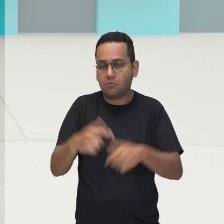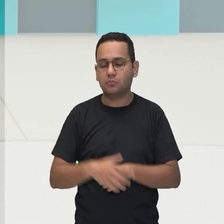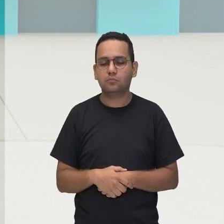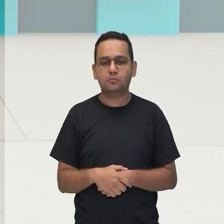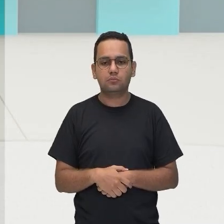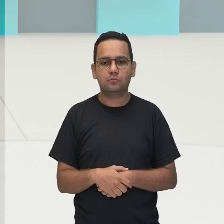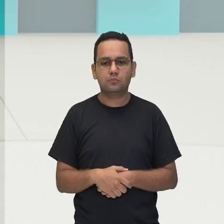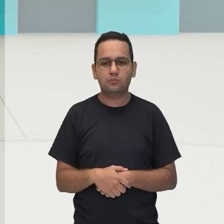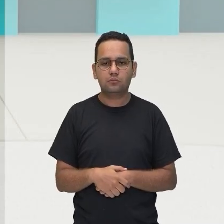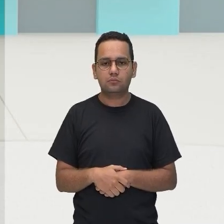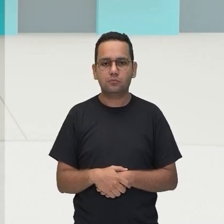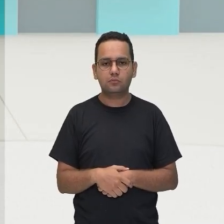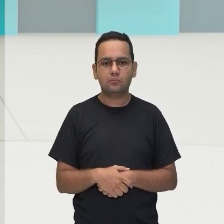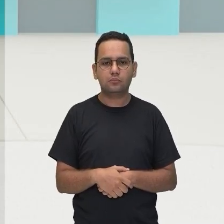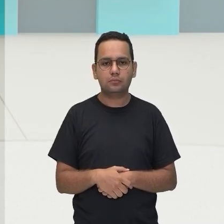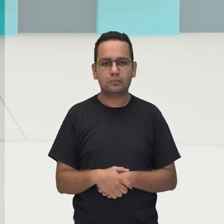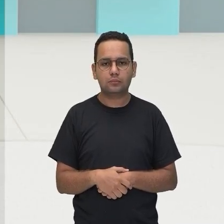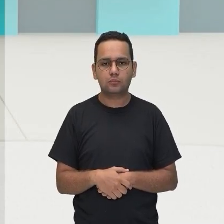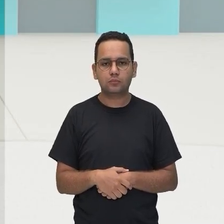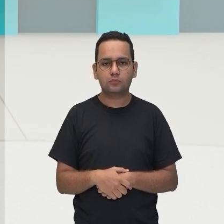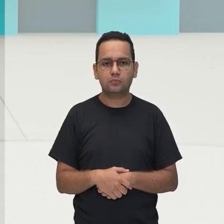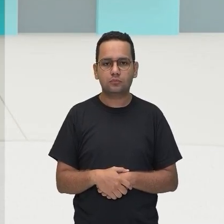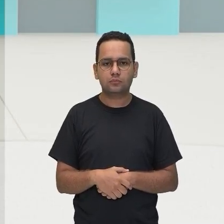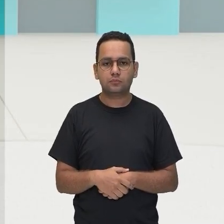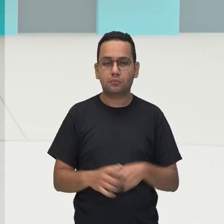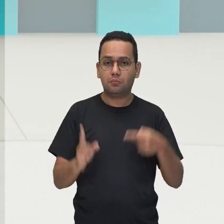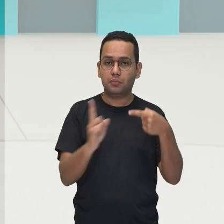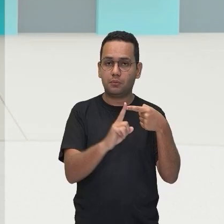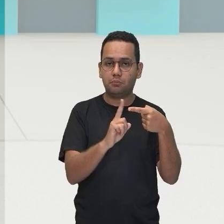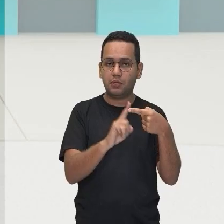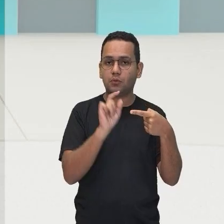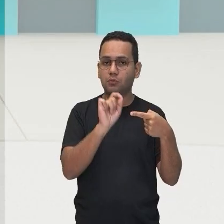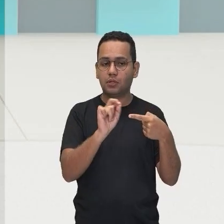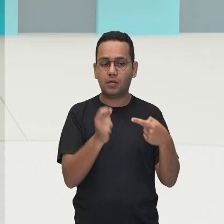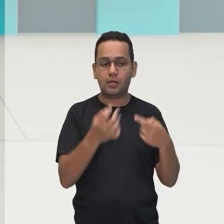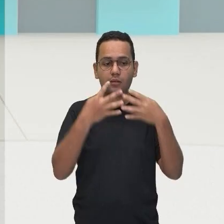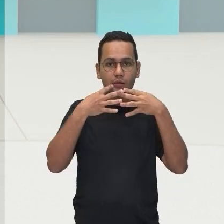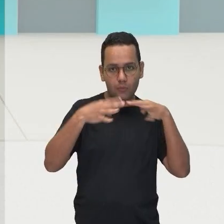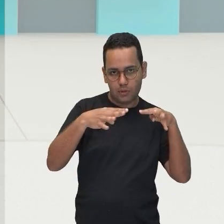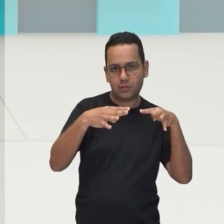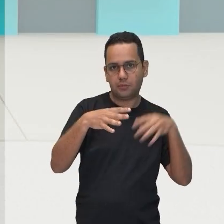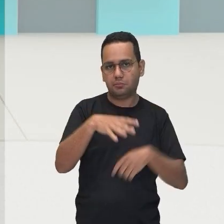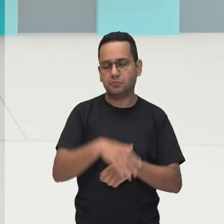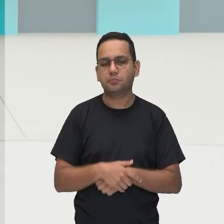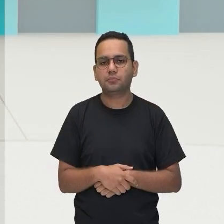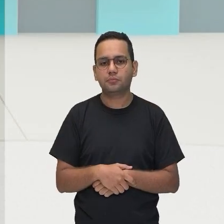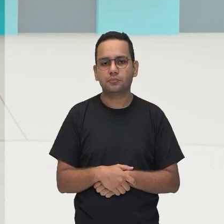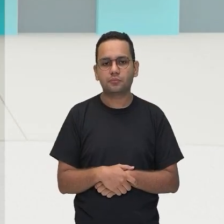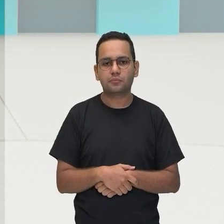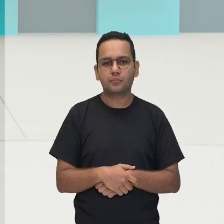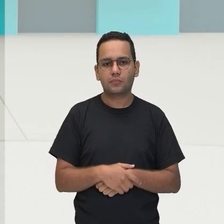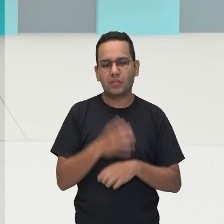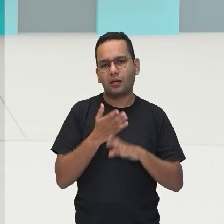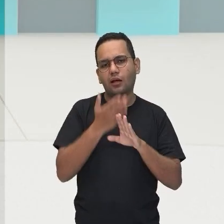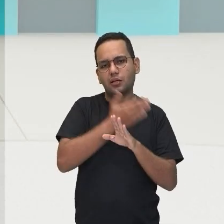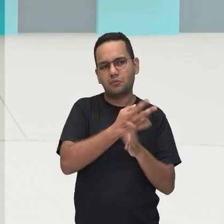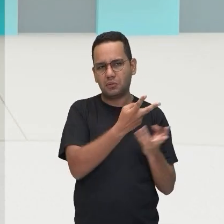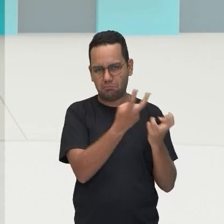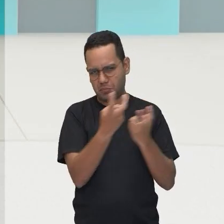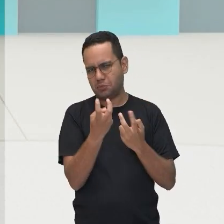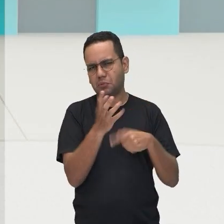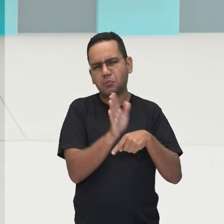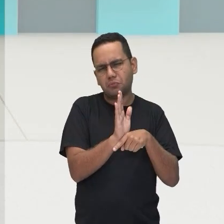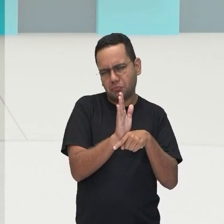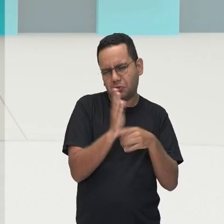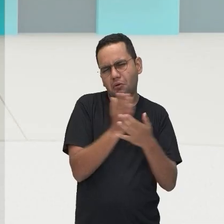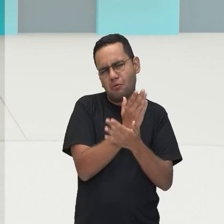temos aqui as práticas corporais de aventura na natureza, né, que foram essas que vocês acabaram de ver,